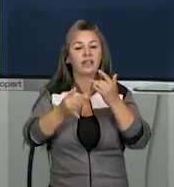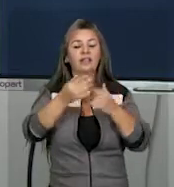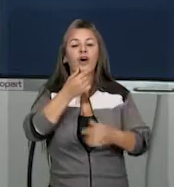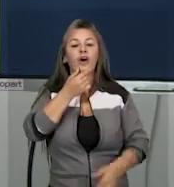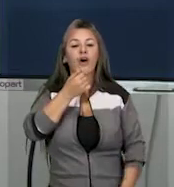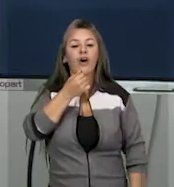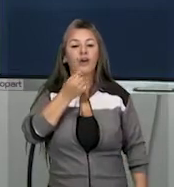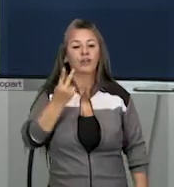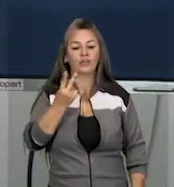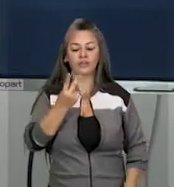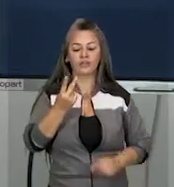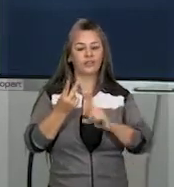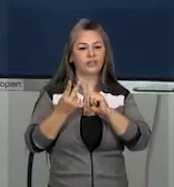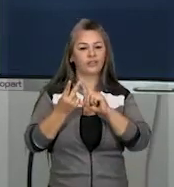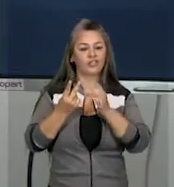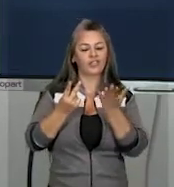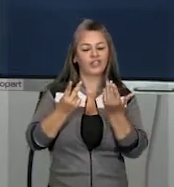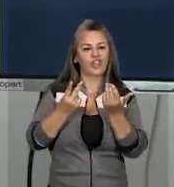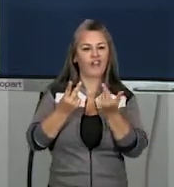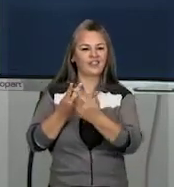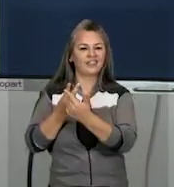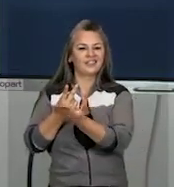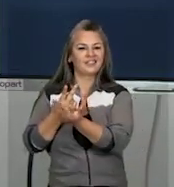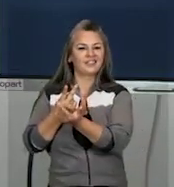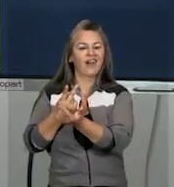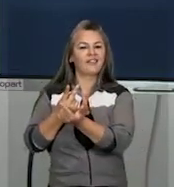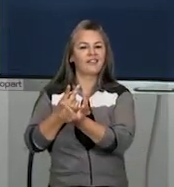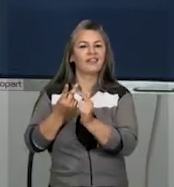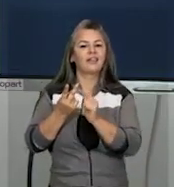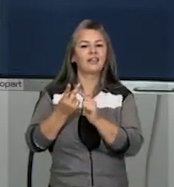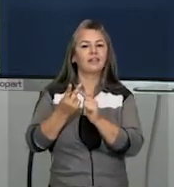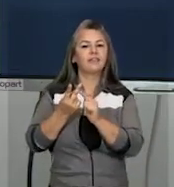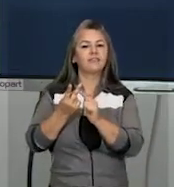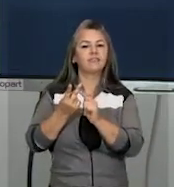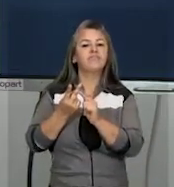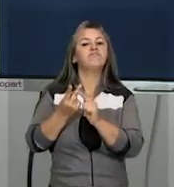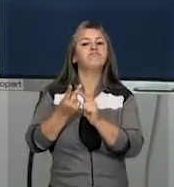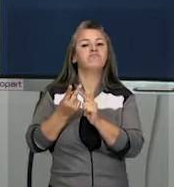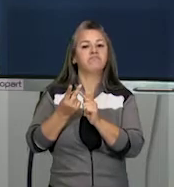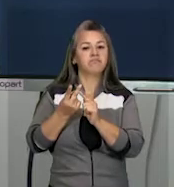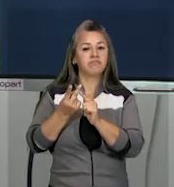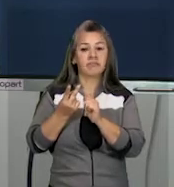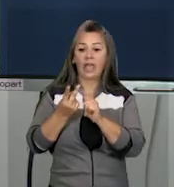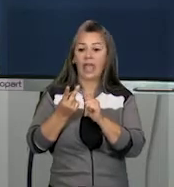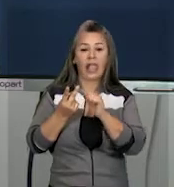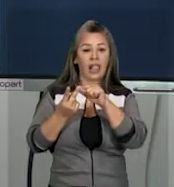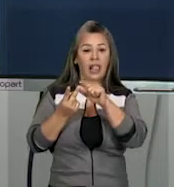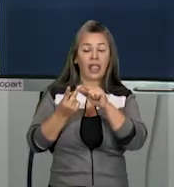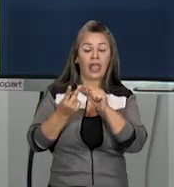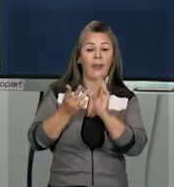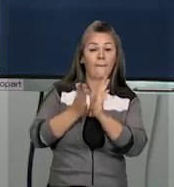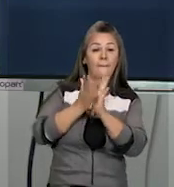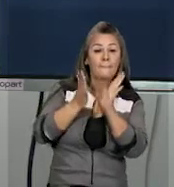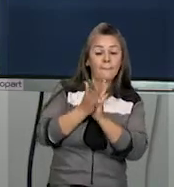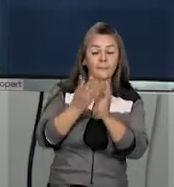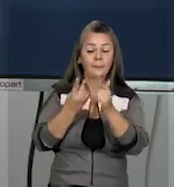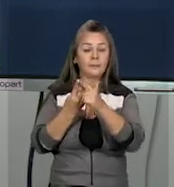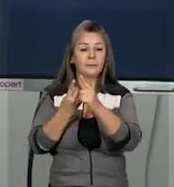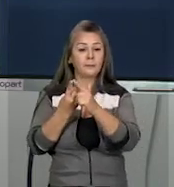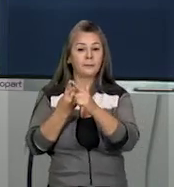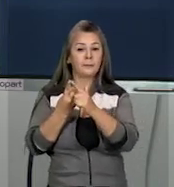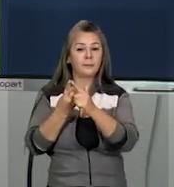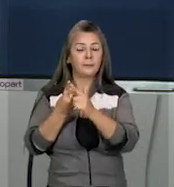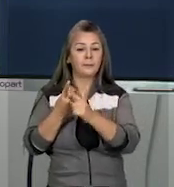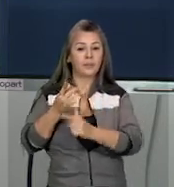não, vão transgredir aquela ordem social. Qual é? Não pode haver casamento em classes diferentes. Então, e